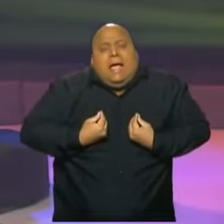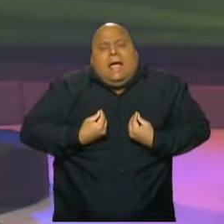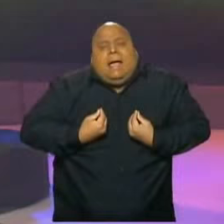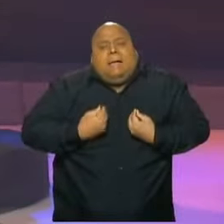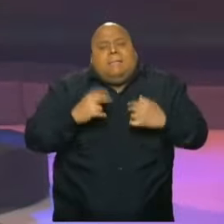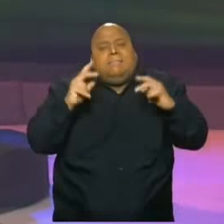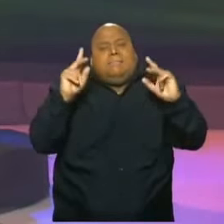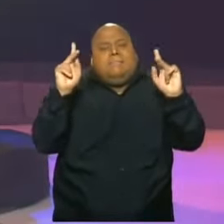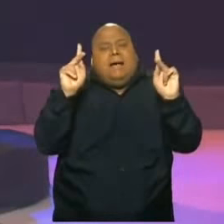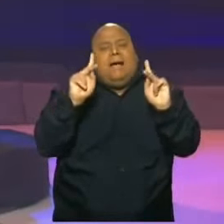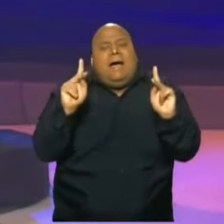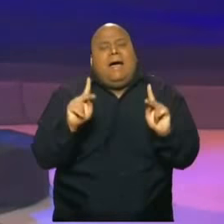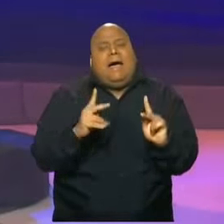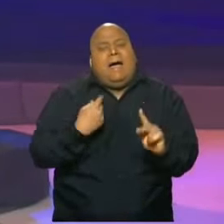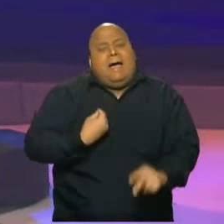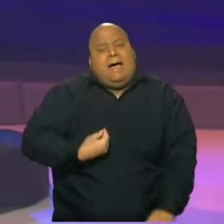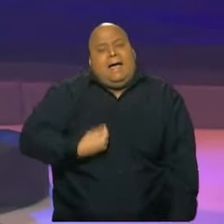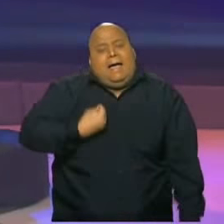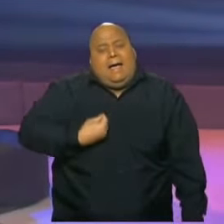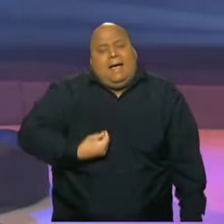solidão.